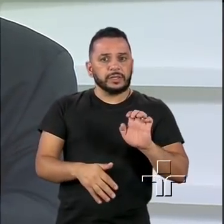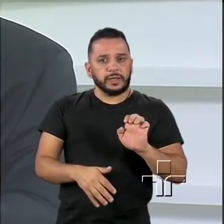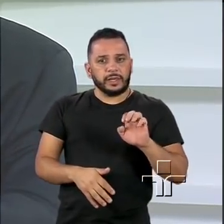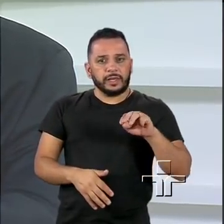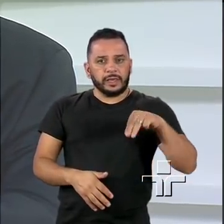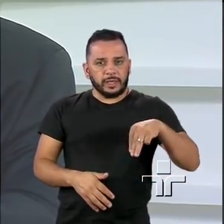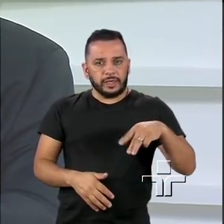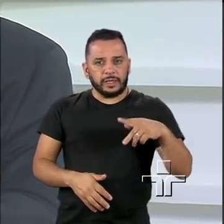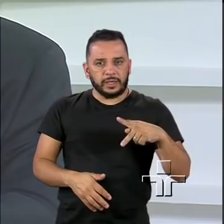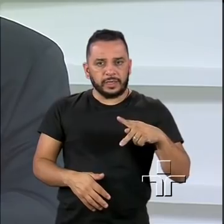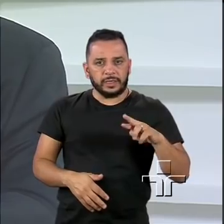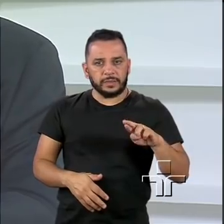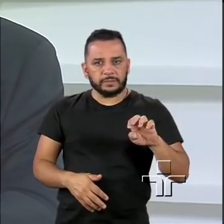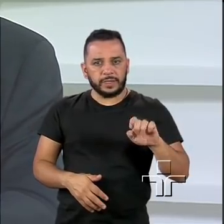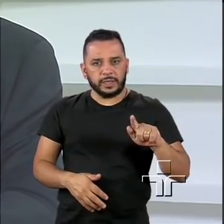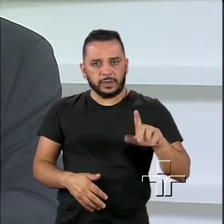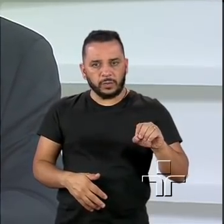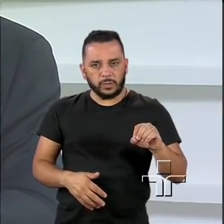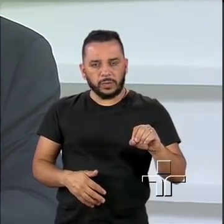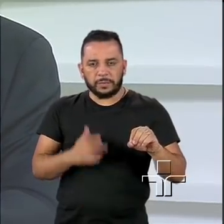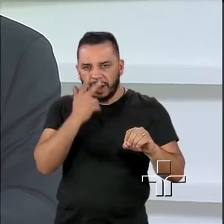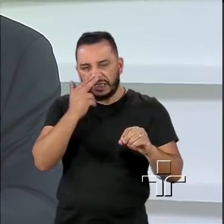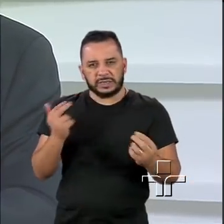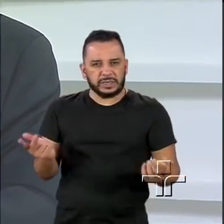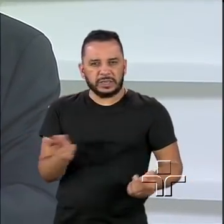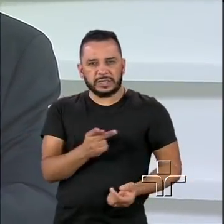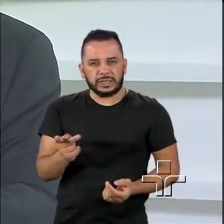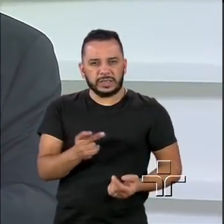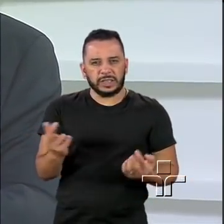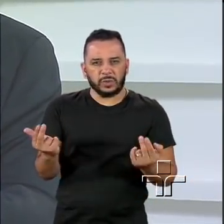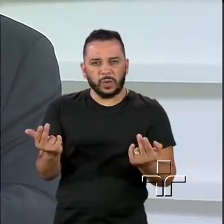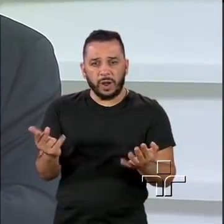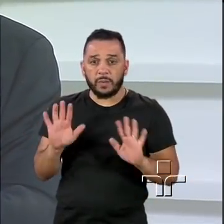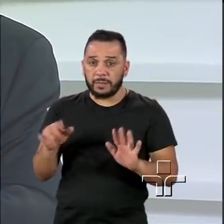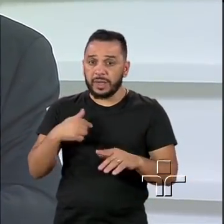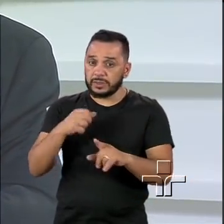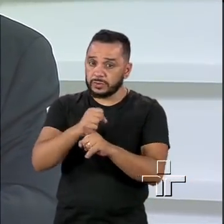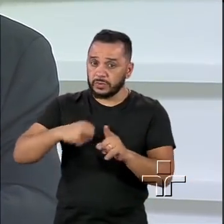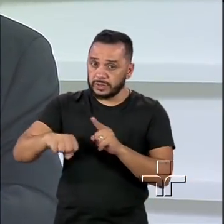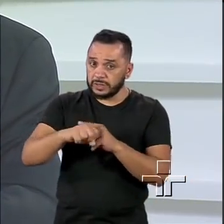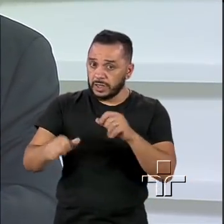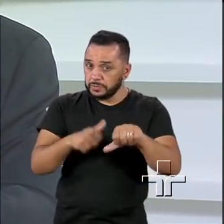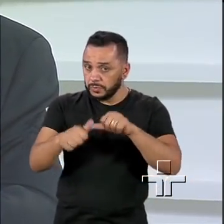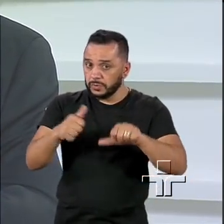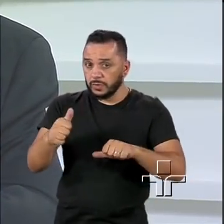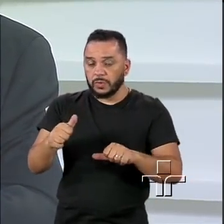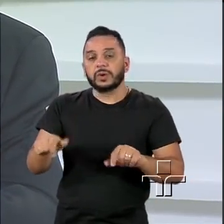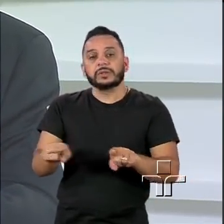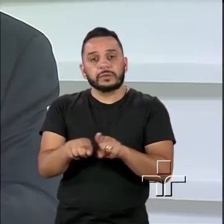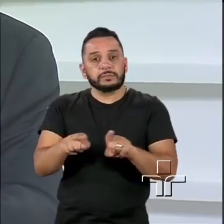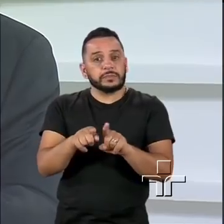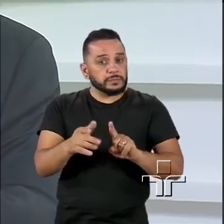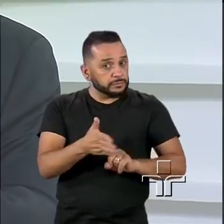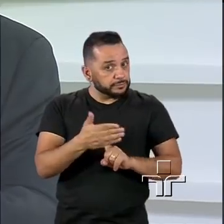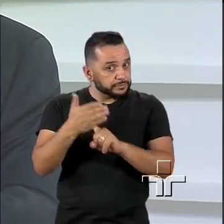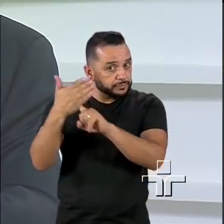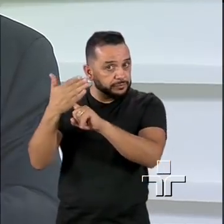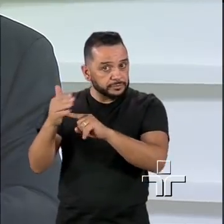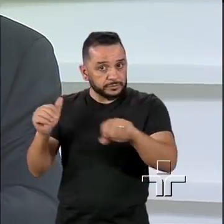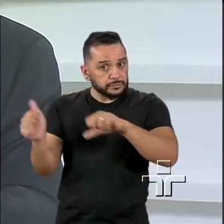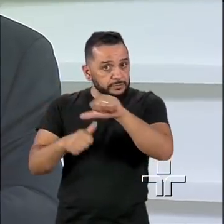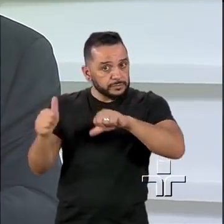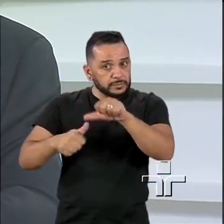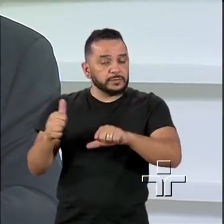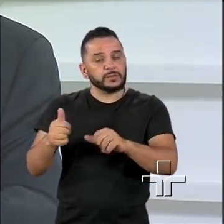Trabalho significava emprego. As sociedades mudaram. Muito. A tecnologia mudou muito as relações